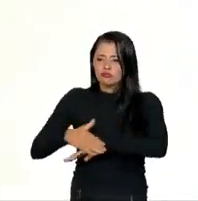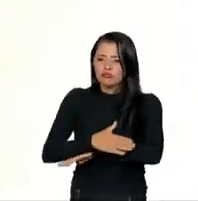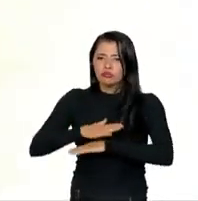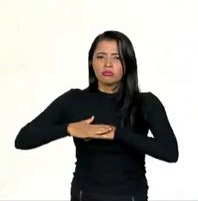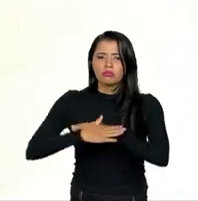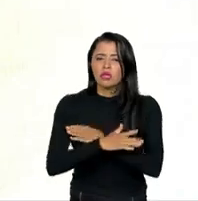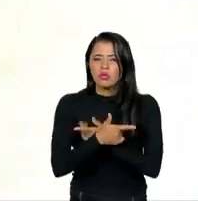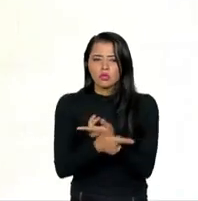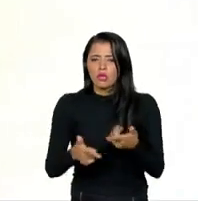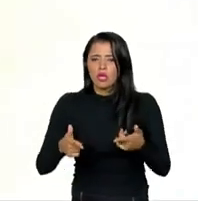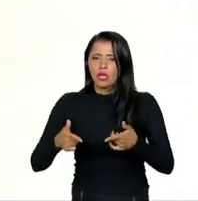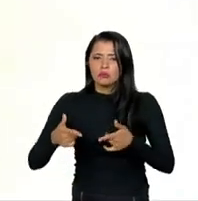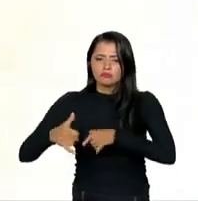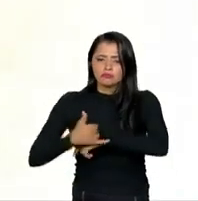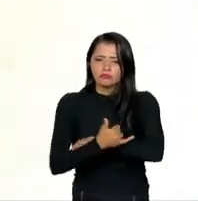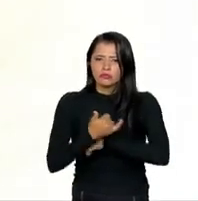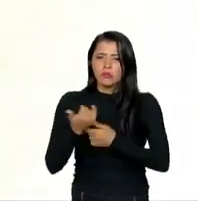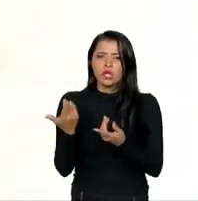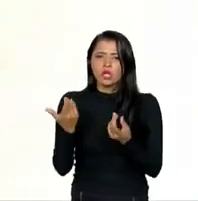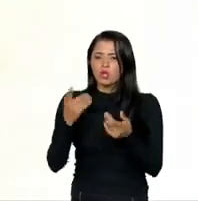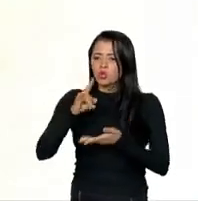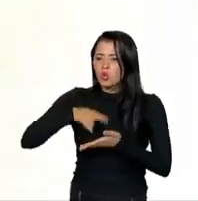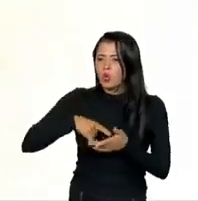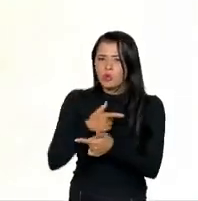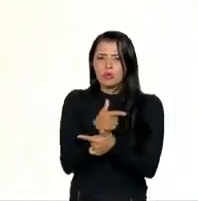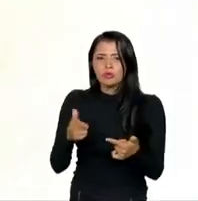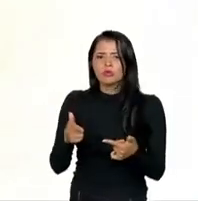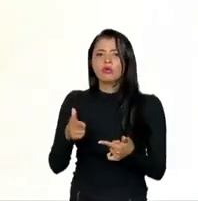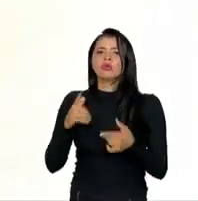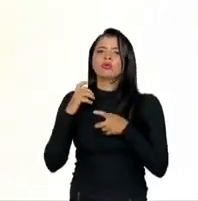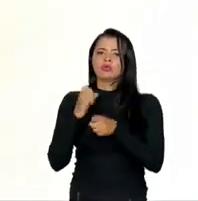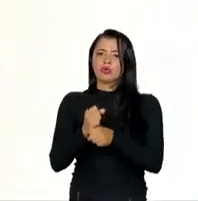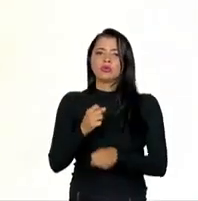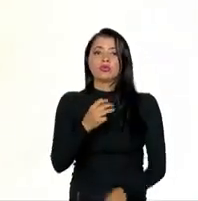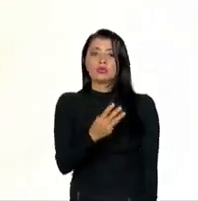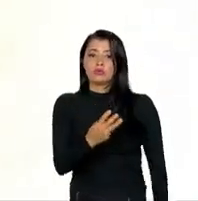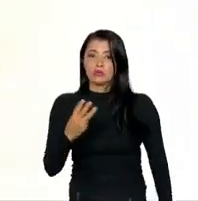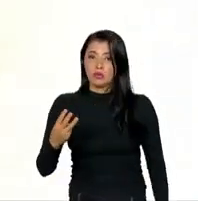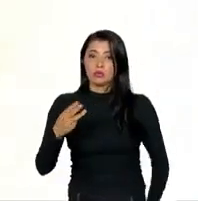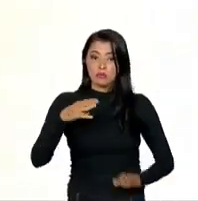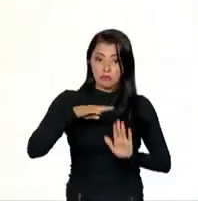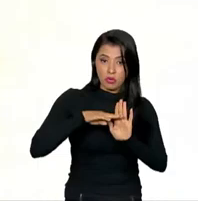Onde que ainda não tem documento? Ou seja, são 33